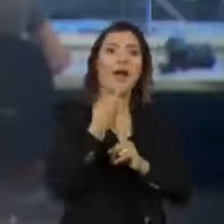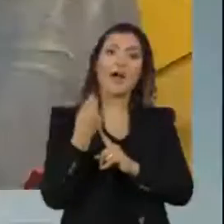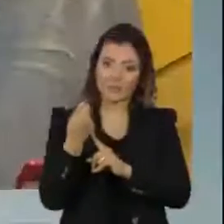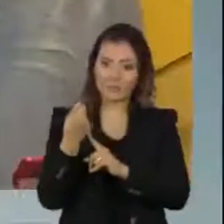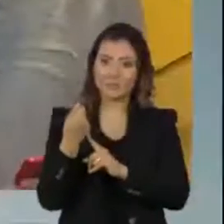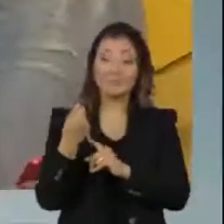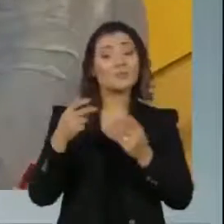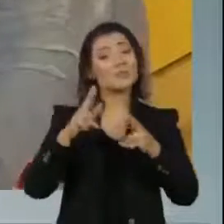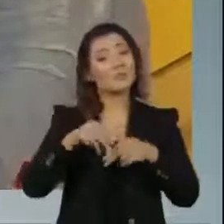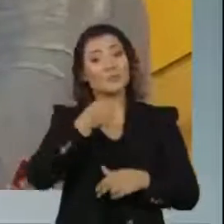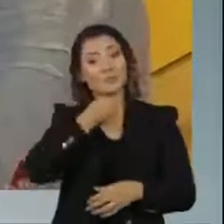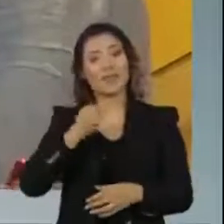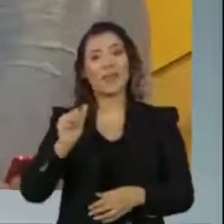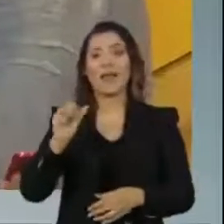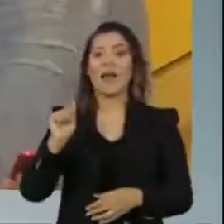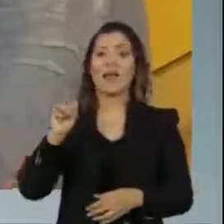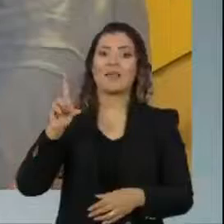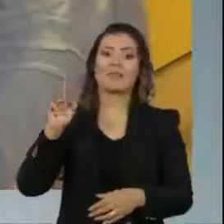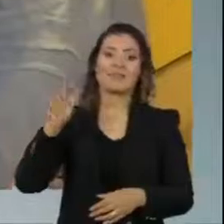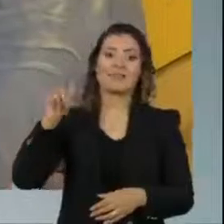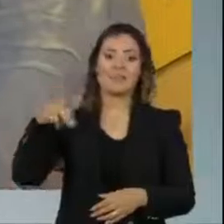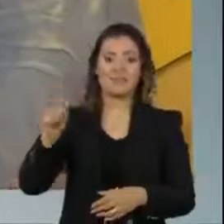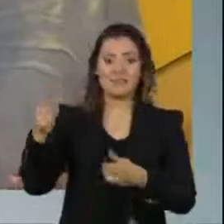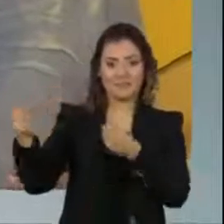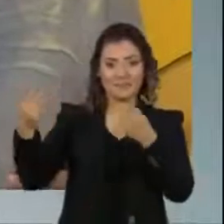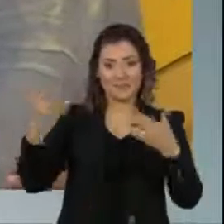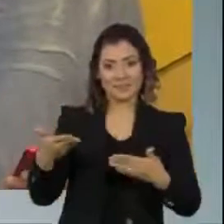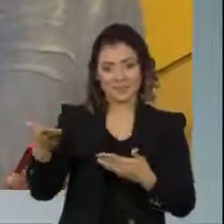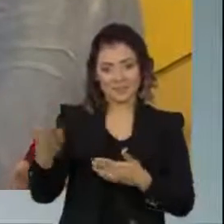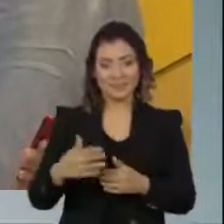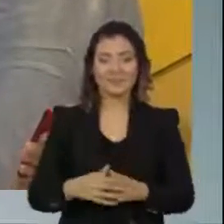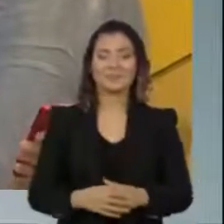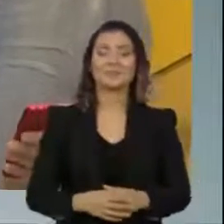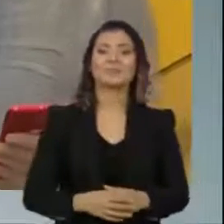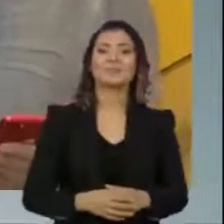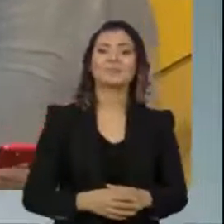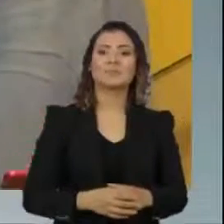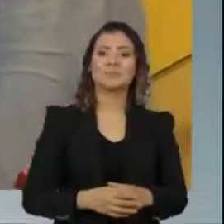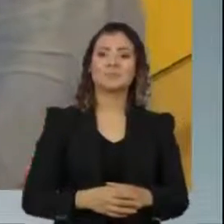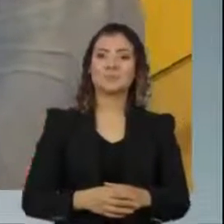repórter Adriana Cimino conta pra gente. Boa tarde, Adriana.